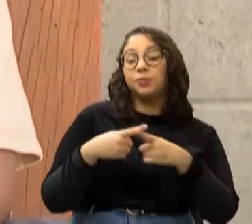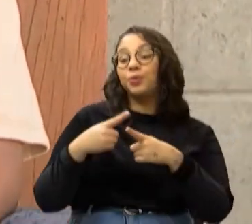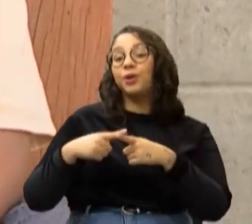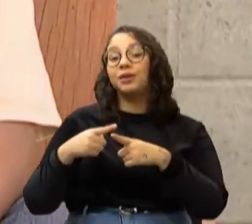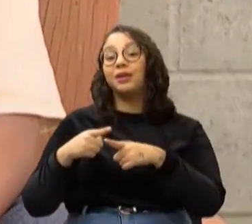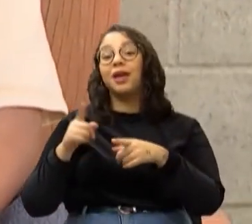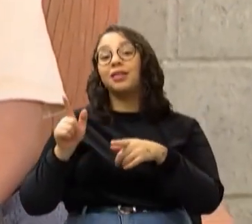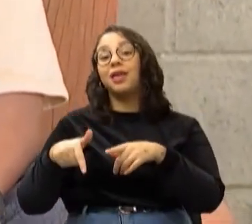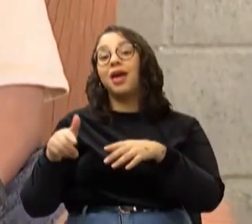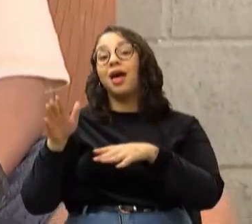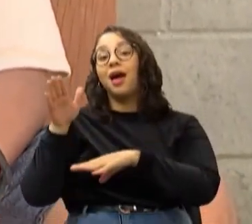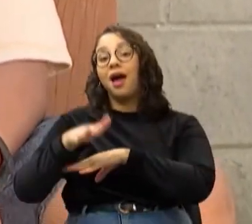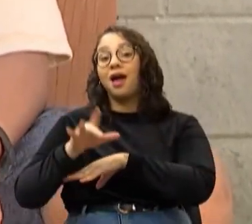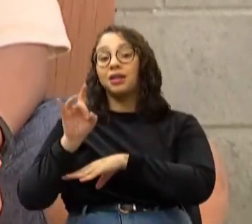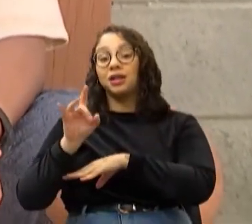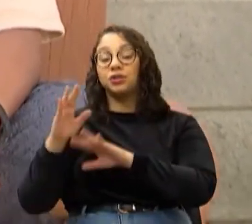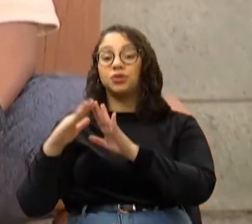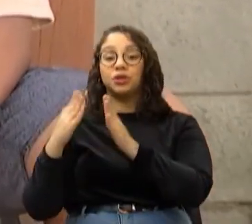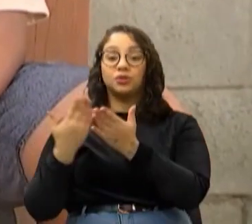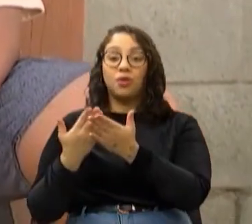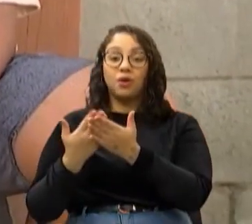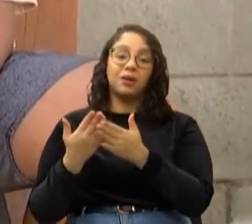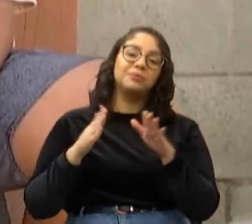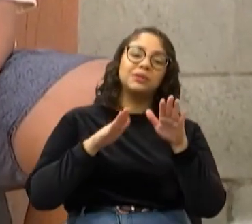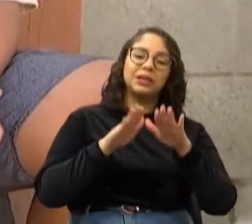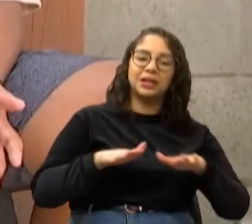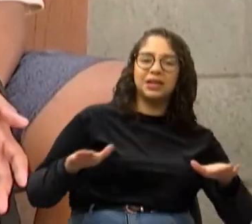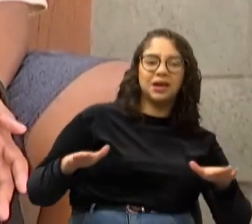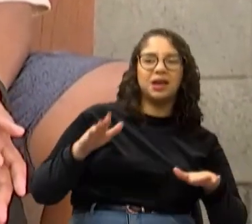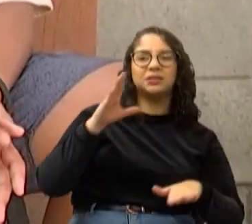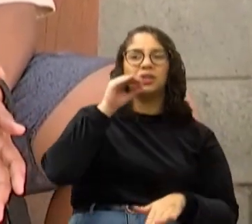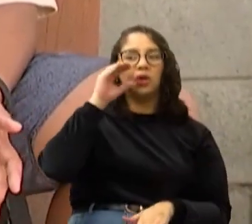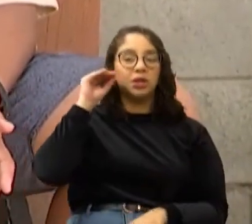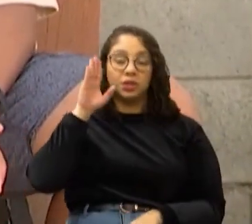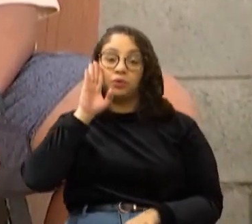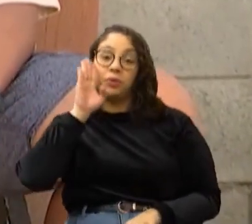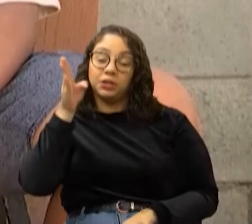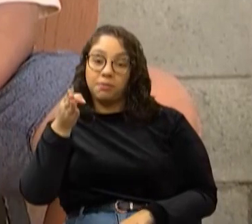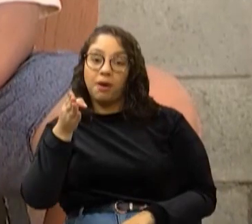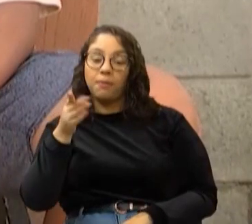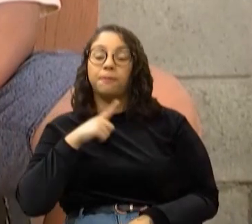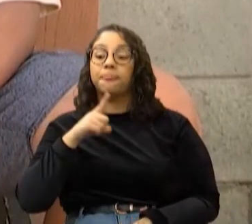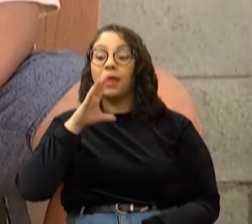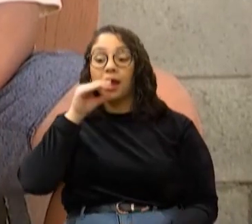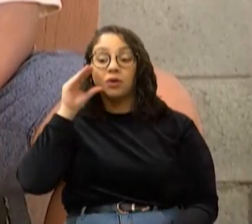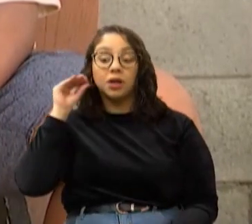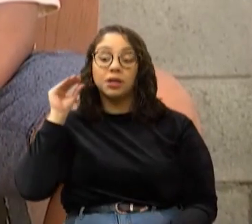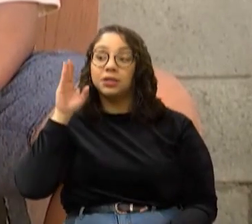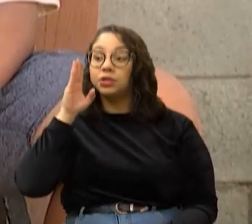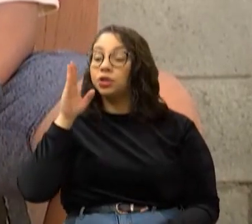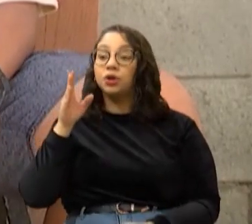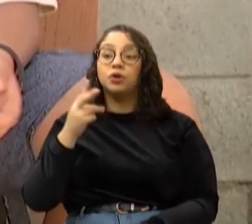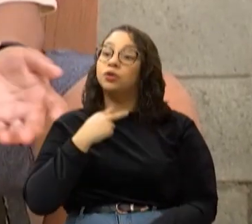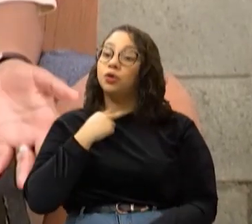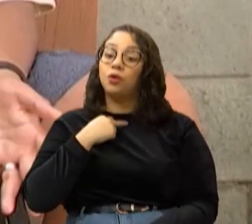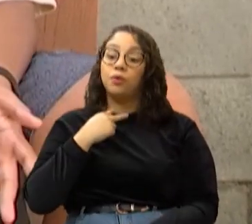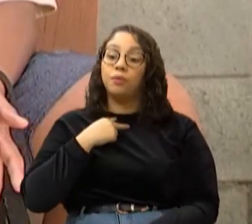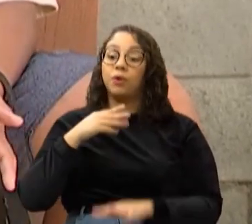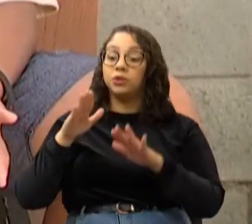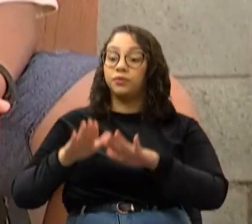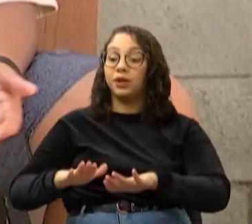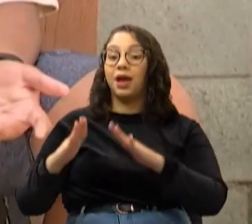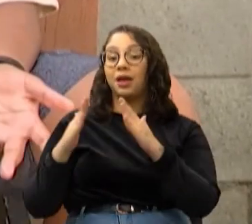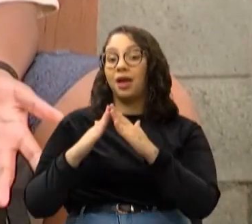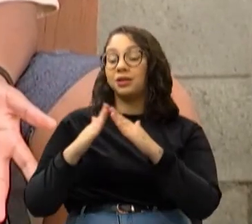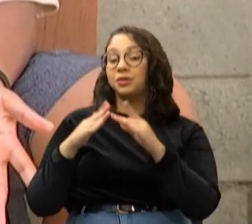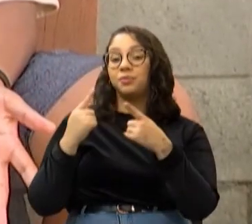geralmente é à tarde. Geralmente, essas crianças não são nem crianças, são mais adolescentes. E tem adolescente que não pode ficar em casa